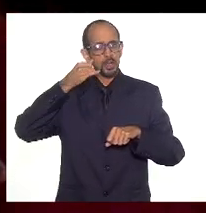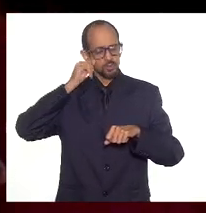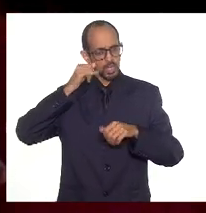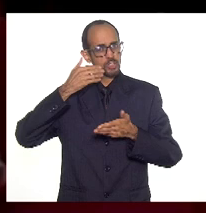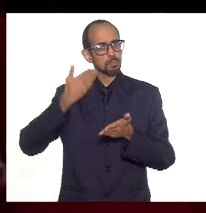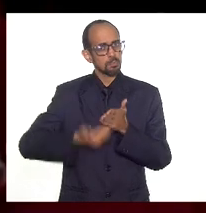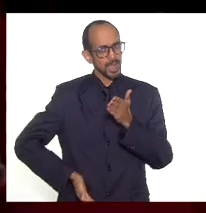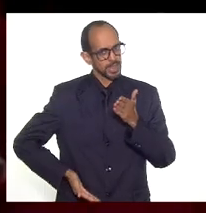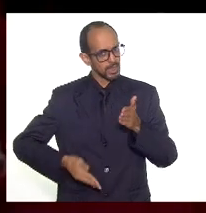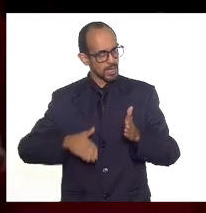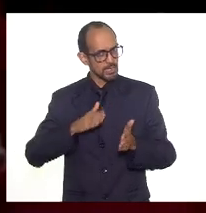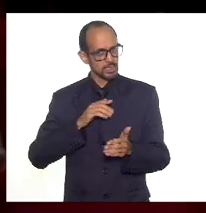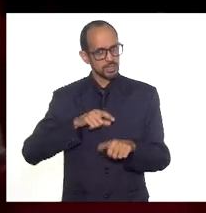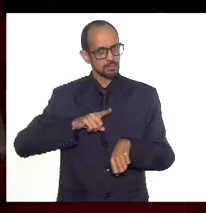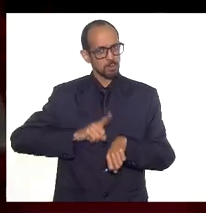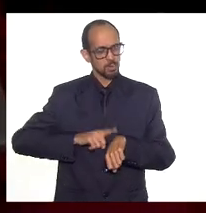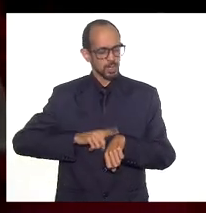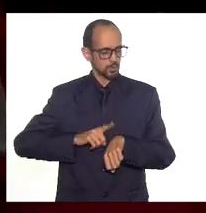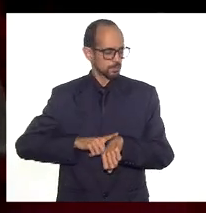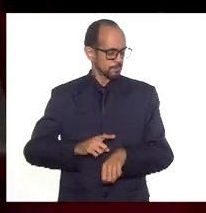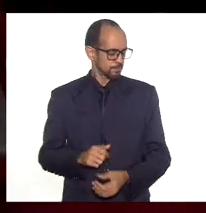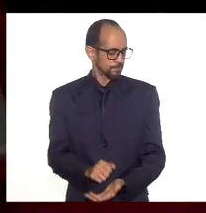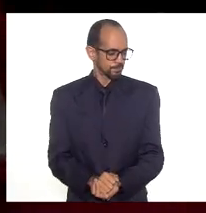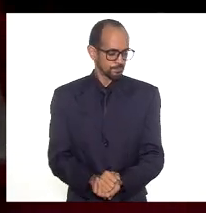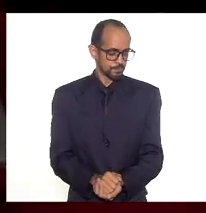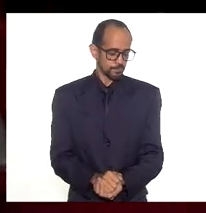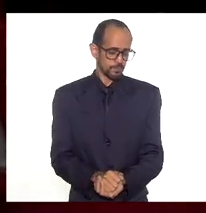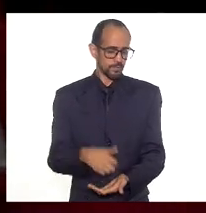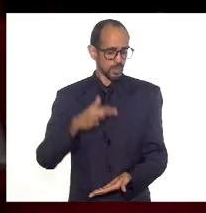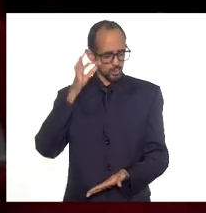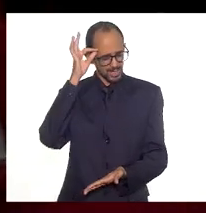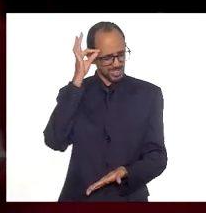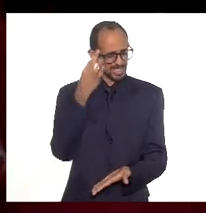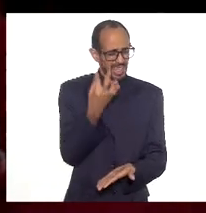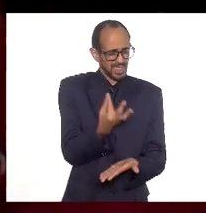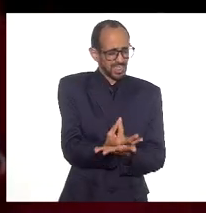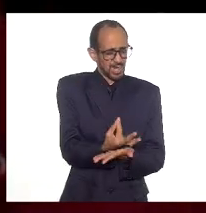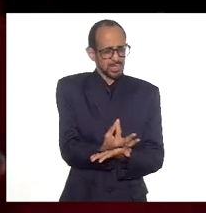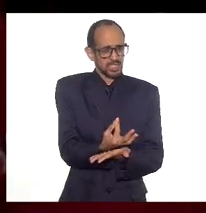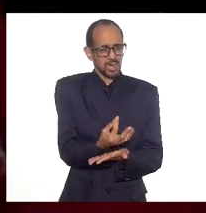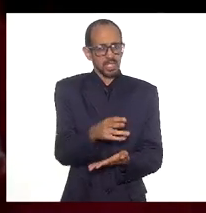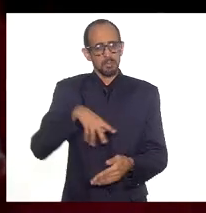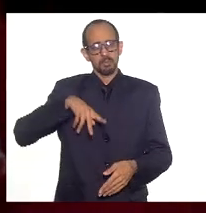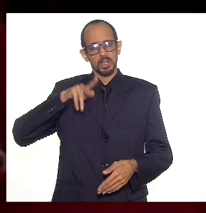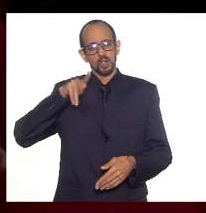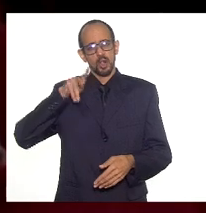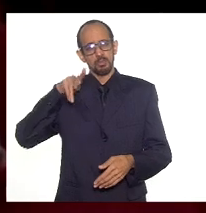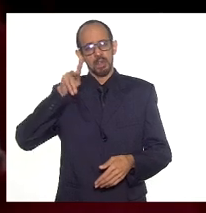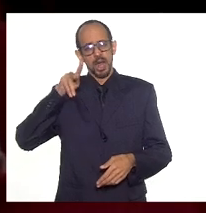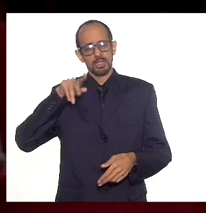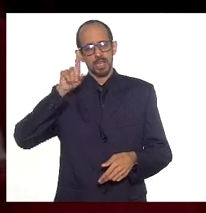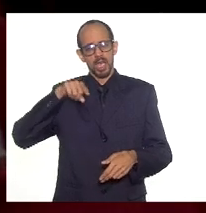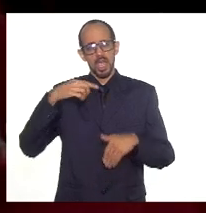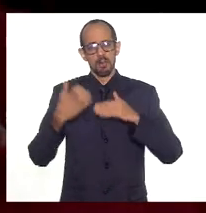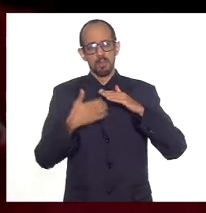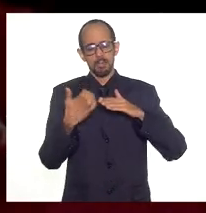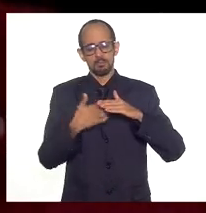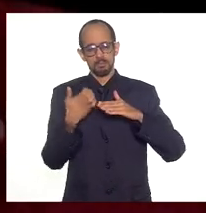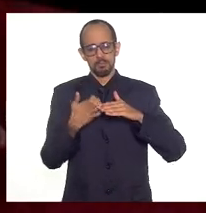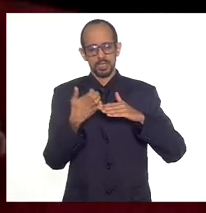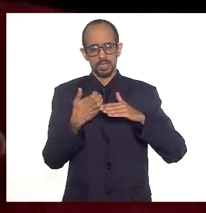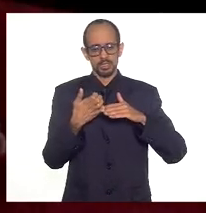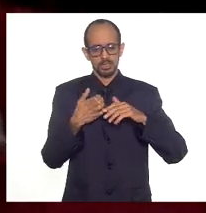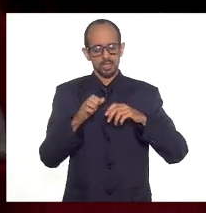processo. Eu tenho certeza que a Petrobras ela é uma empresa que está